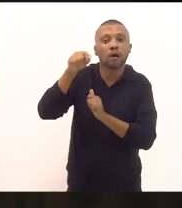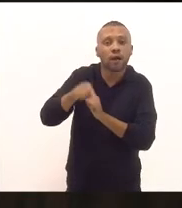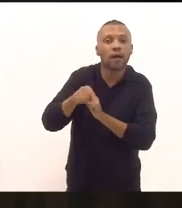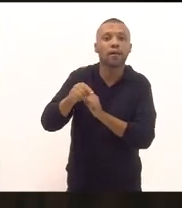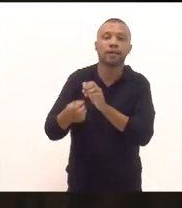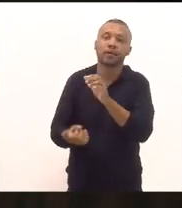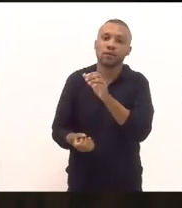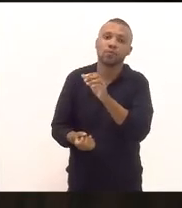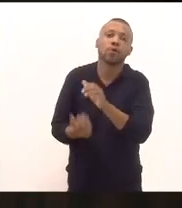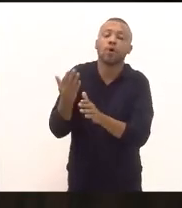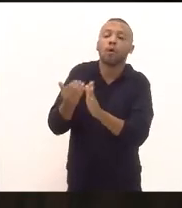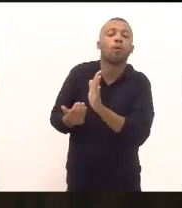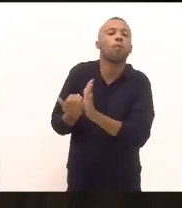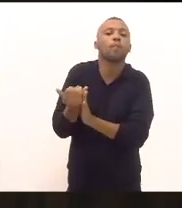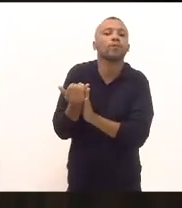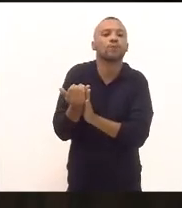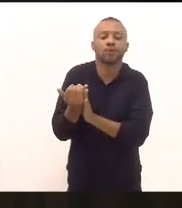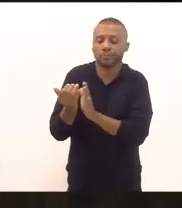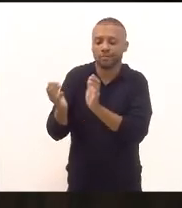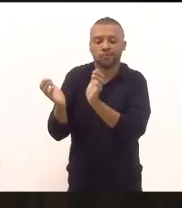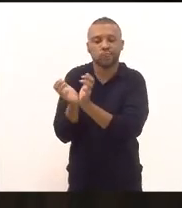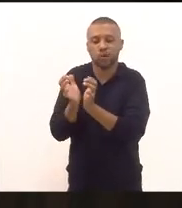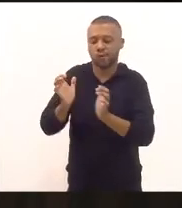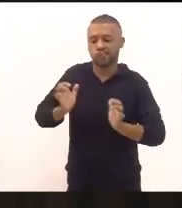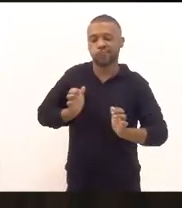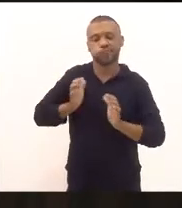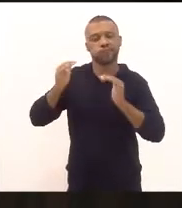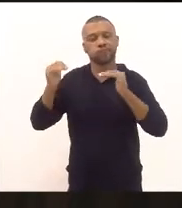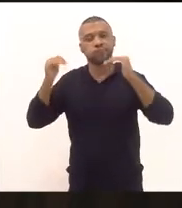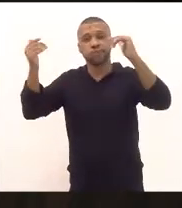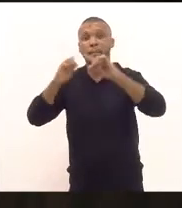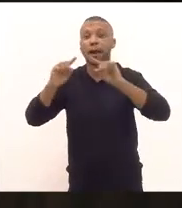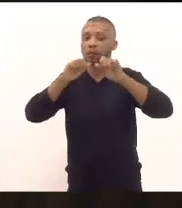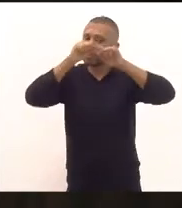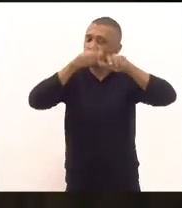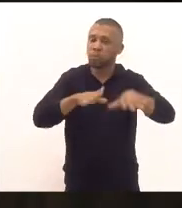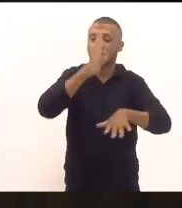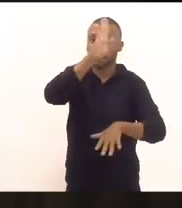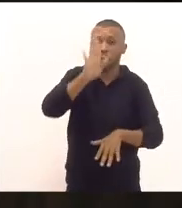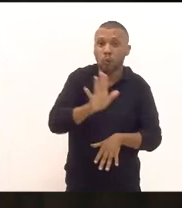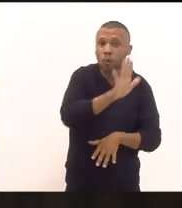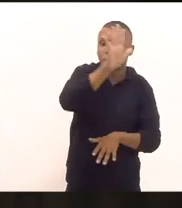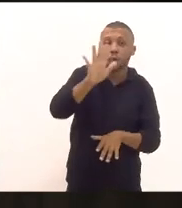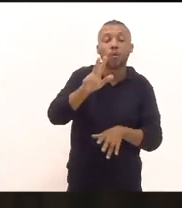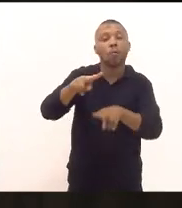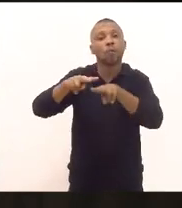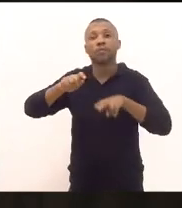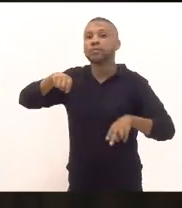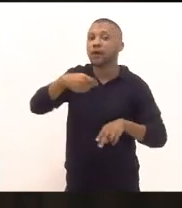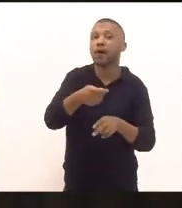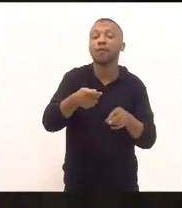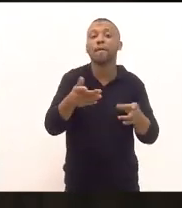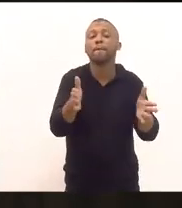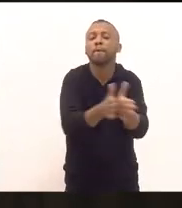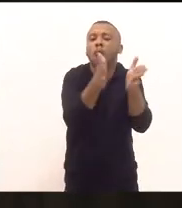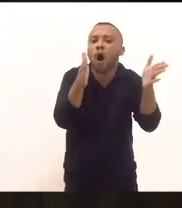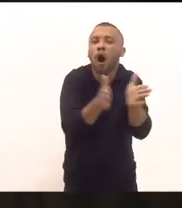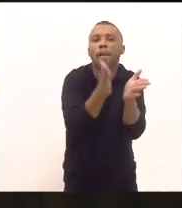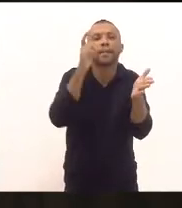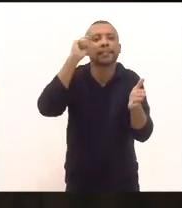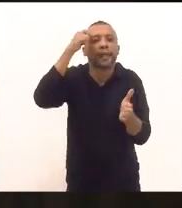na elite mas se popularizou exatamente no Brasil pelas classes pobres e negras